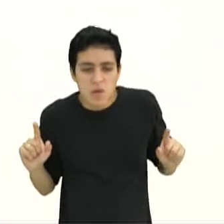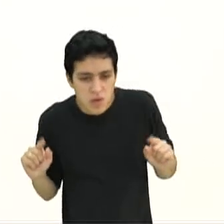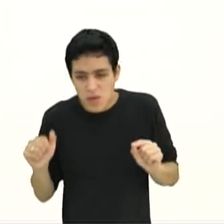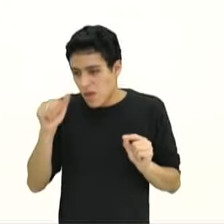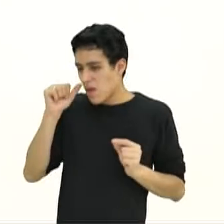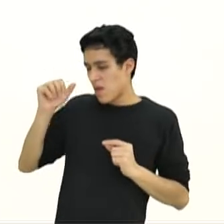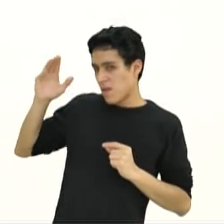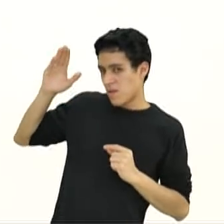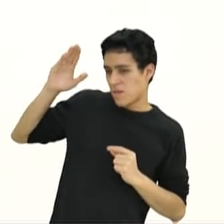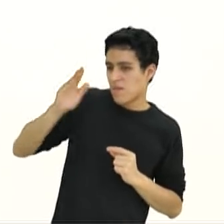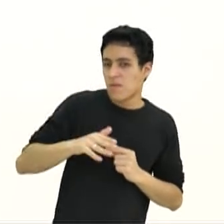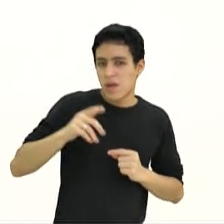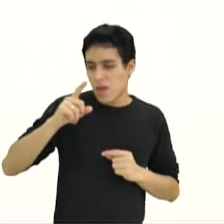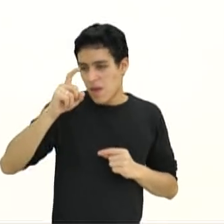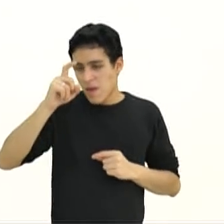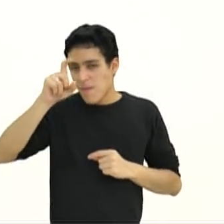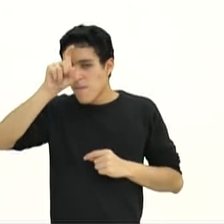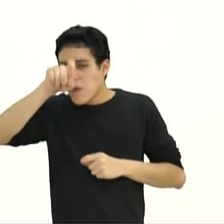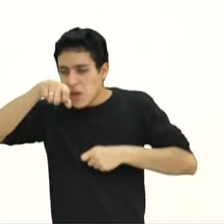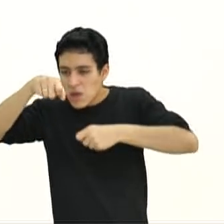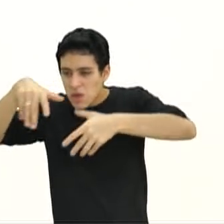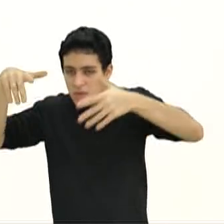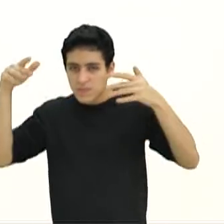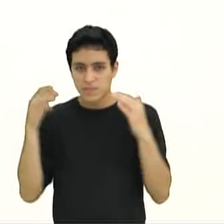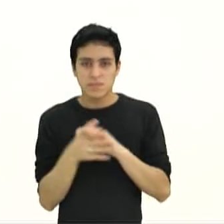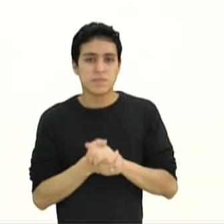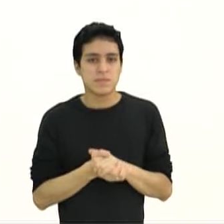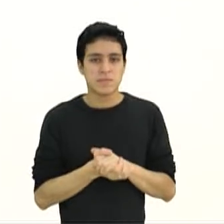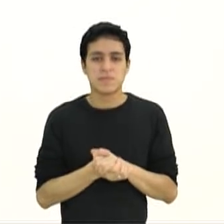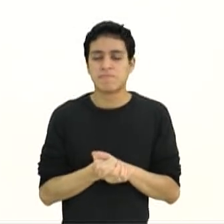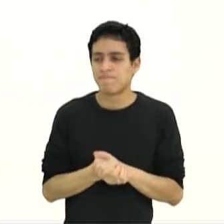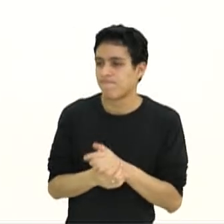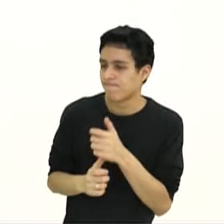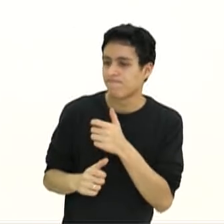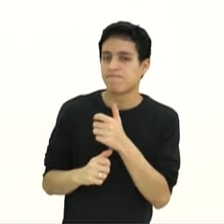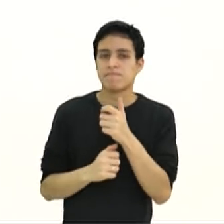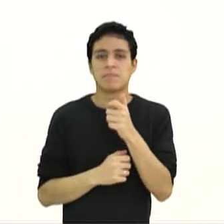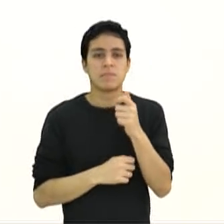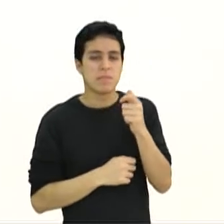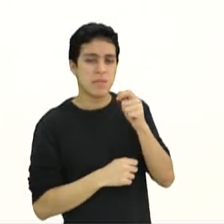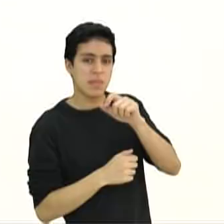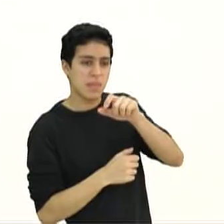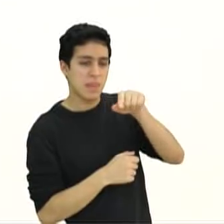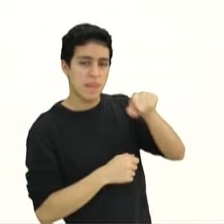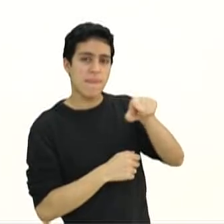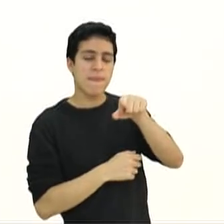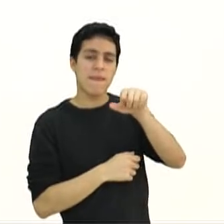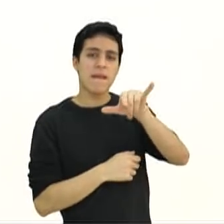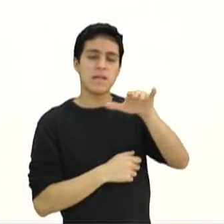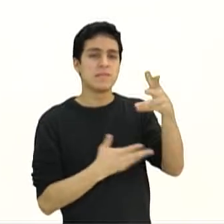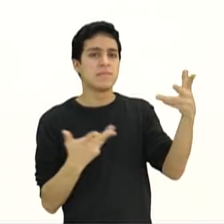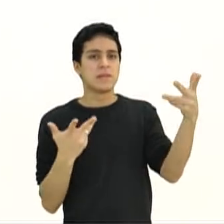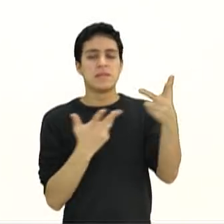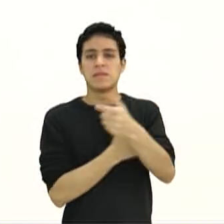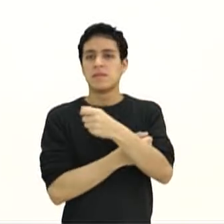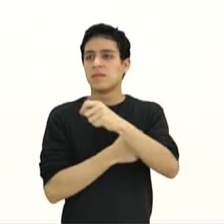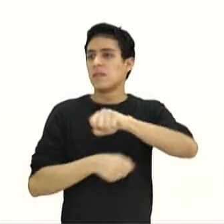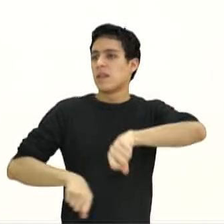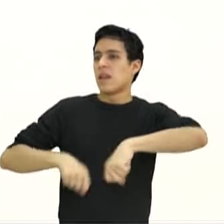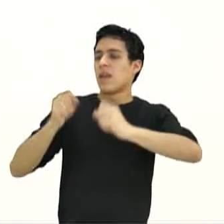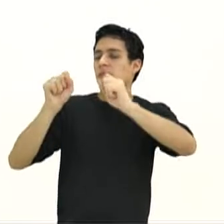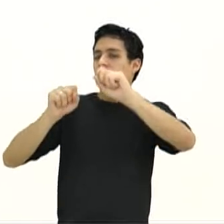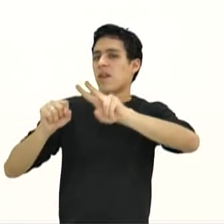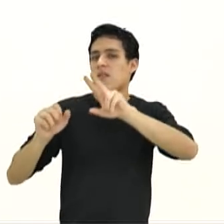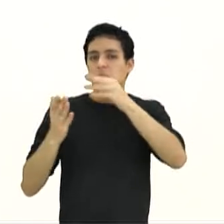a vilã, bruxas e afins. A subversão e genialidade de Alice começa aqui.